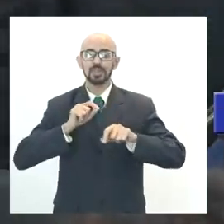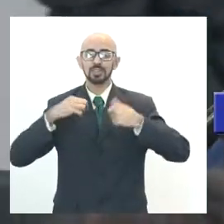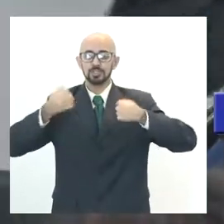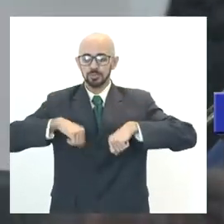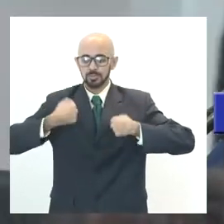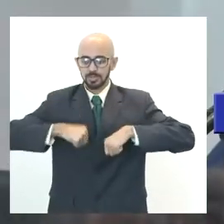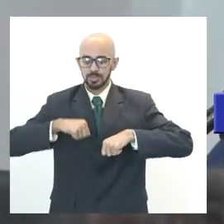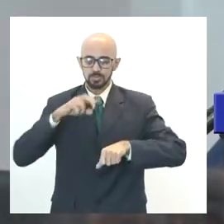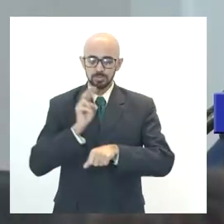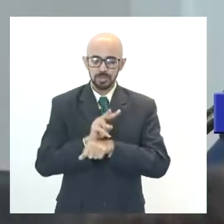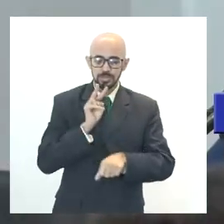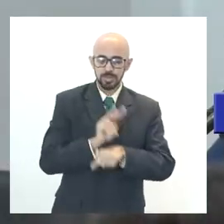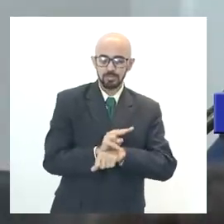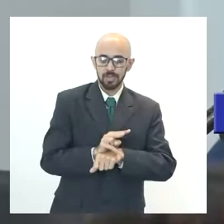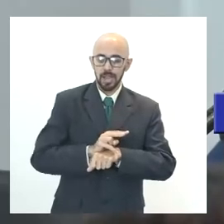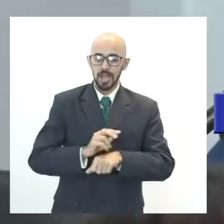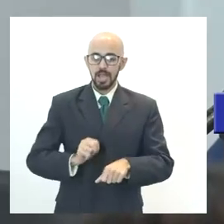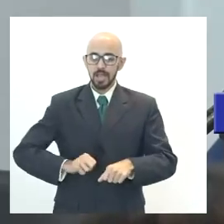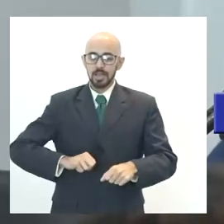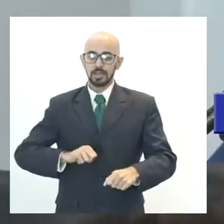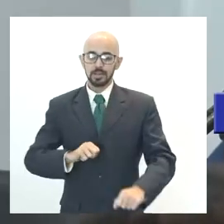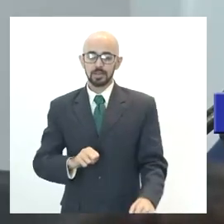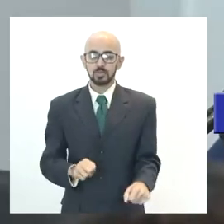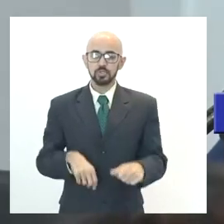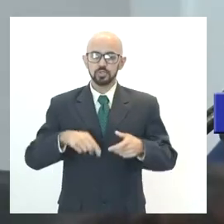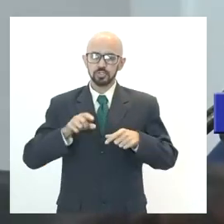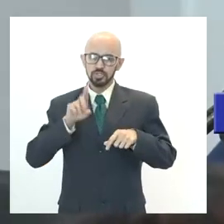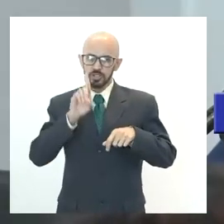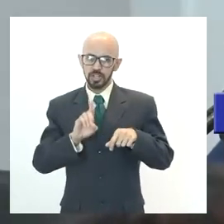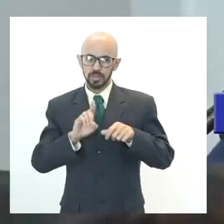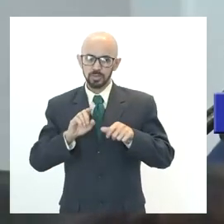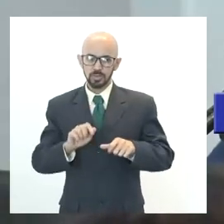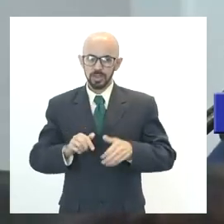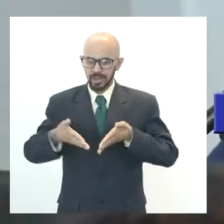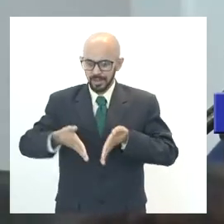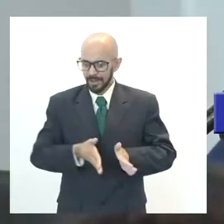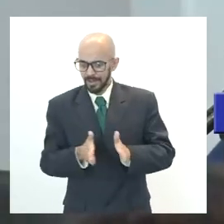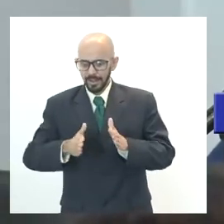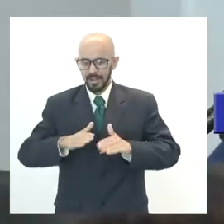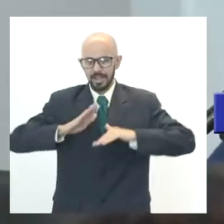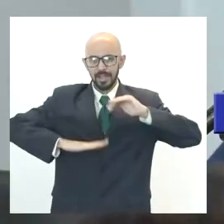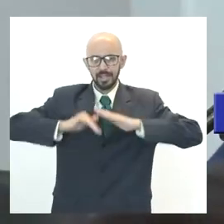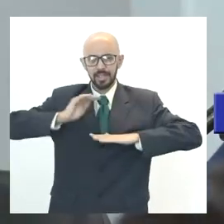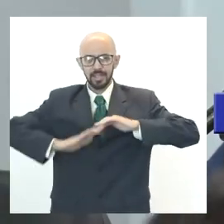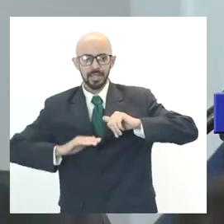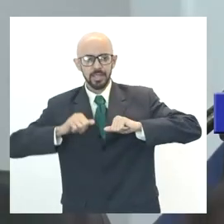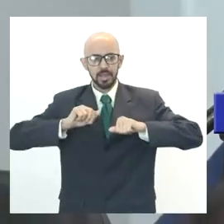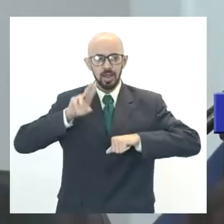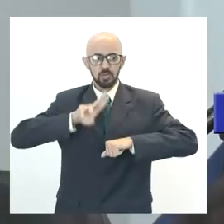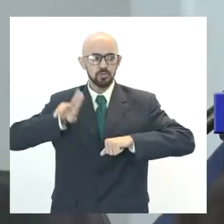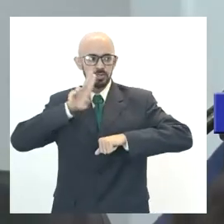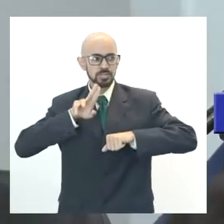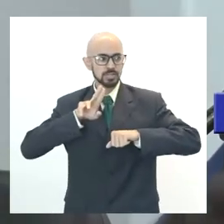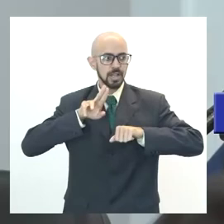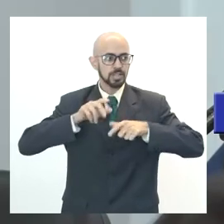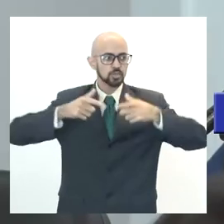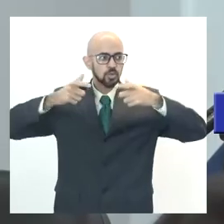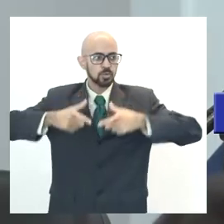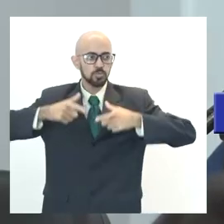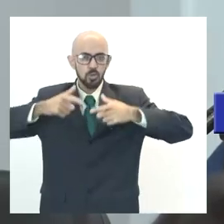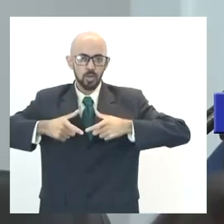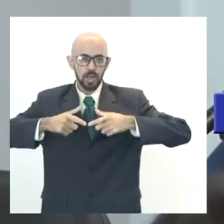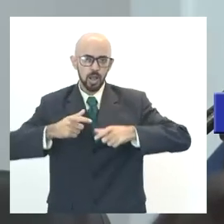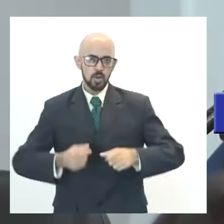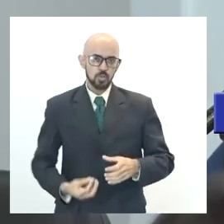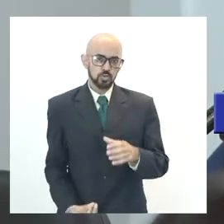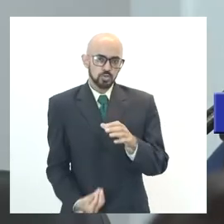das conquistas o direito a carreira ao concurso público a universidade como espaço de produção do conhecimento